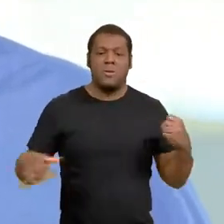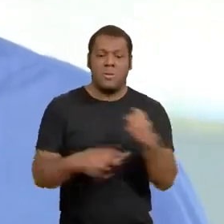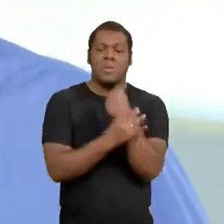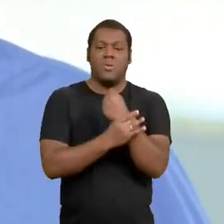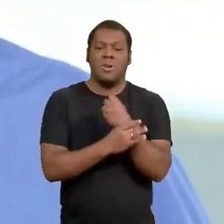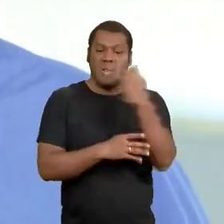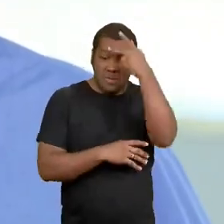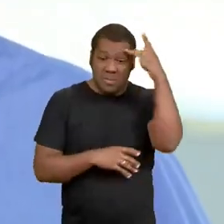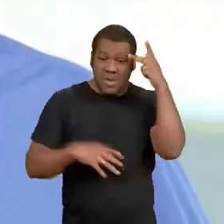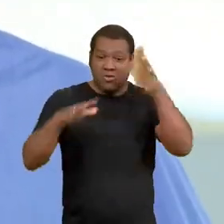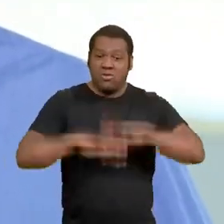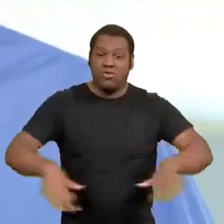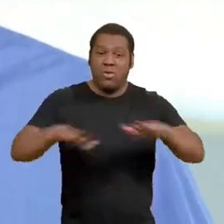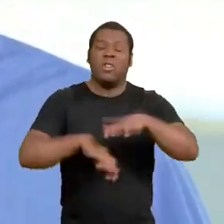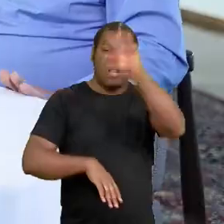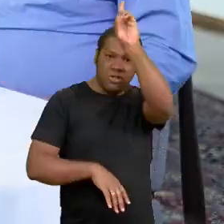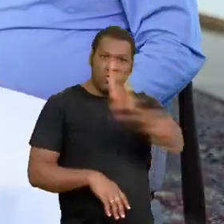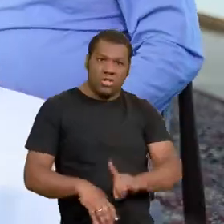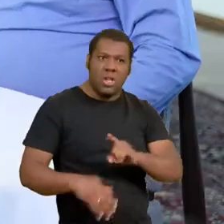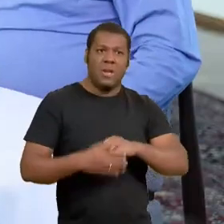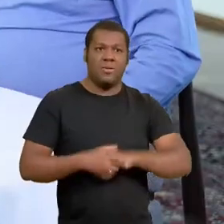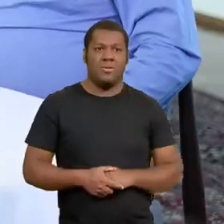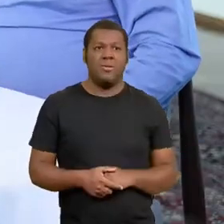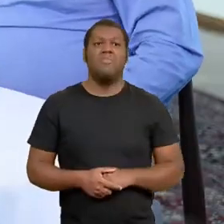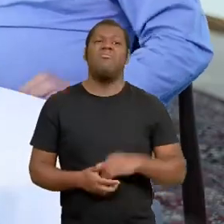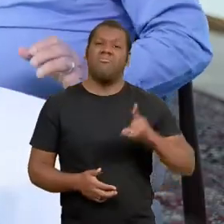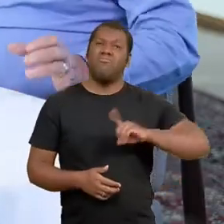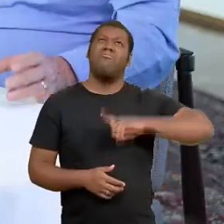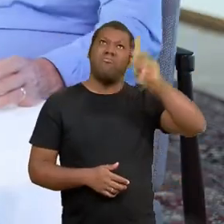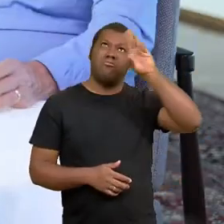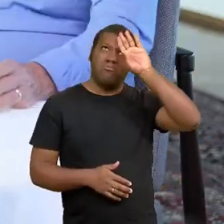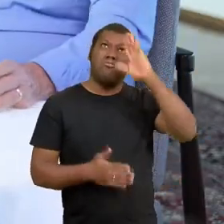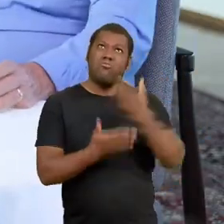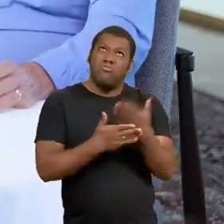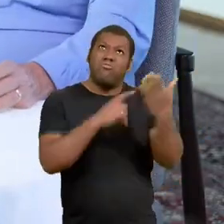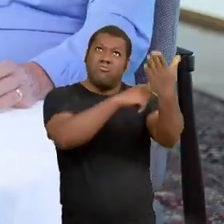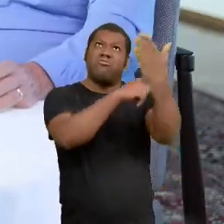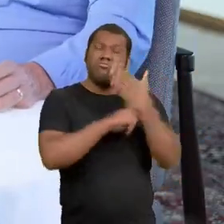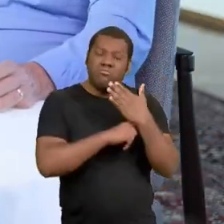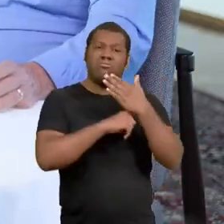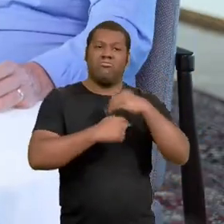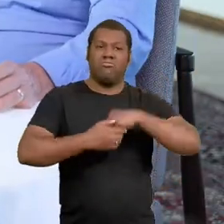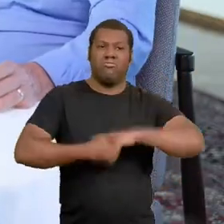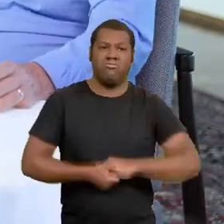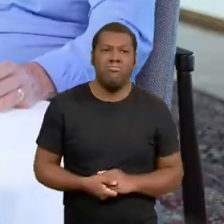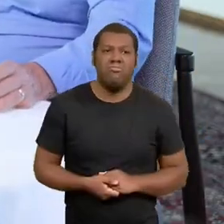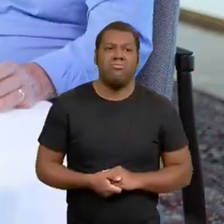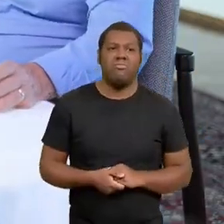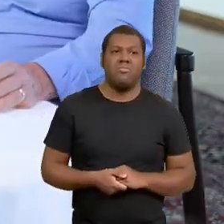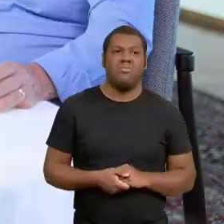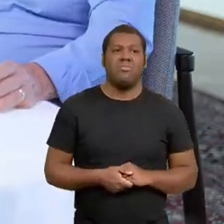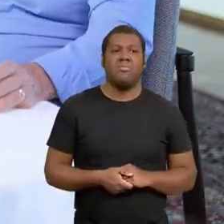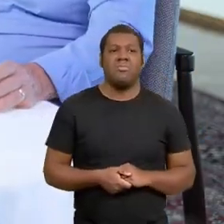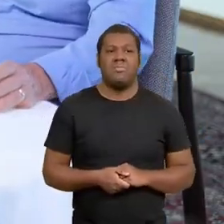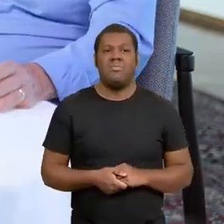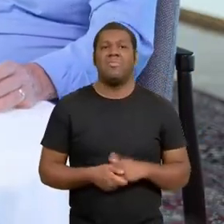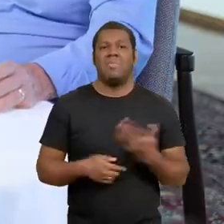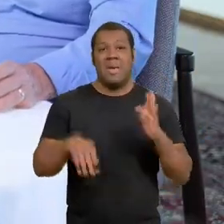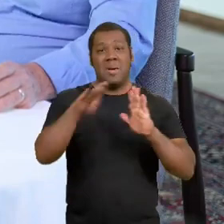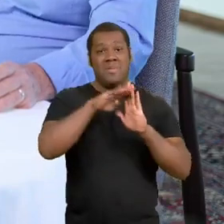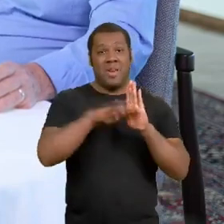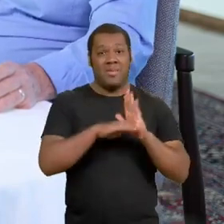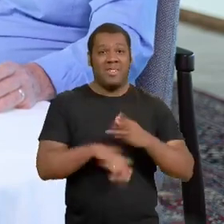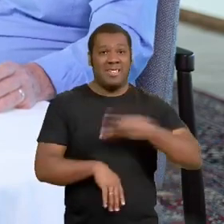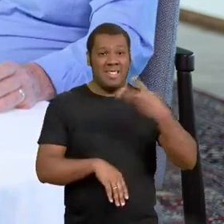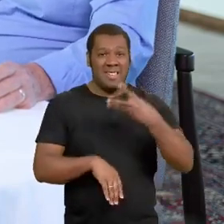a gente vai conseguir realizar isso. Presidente, obrigado. Esse foi o terceiro programa. Conversa com o presidente. A gente vai ter toda